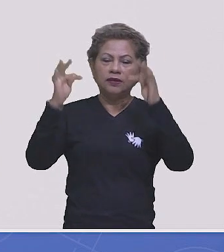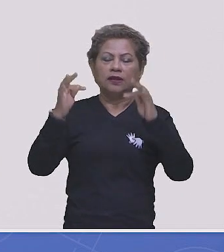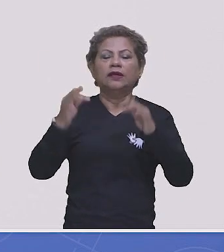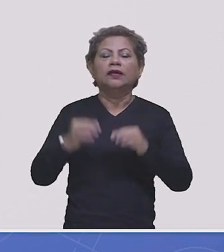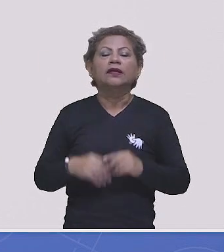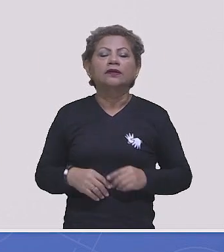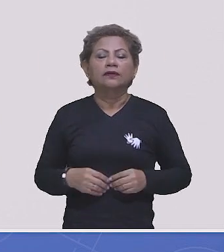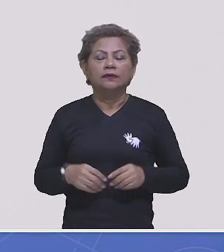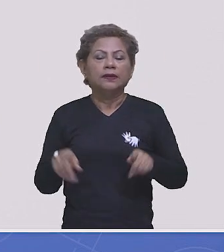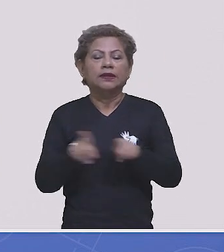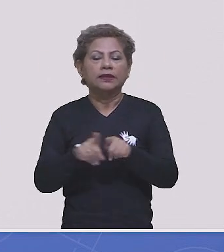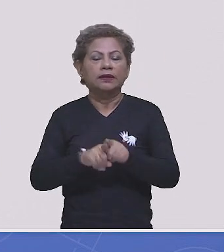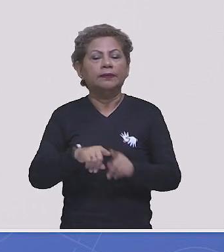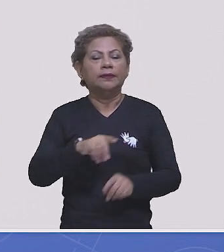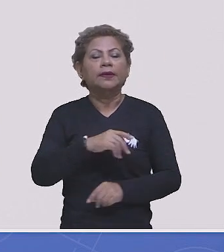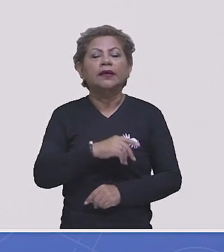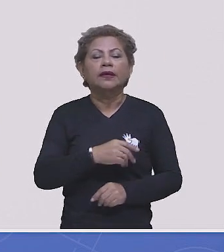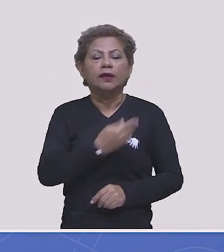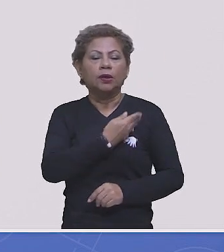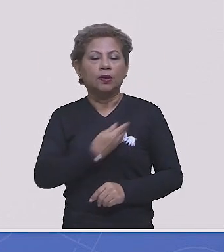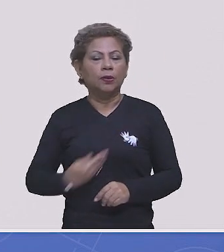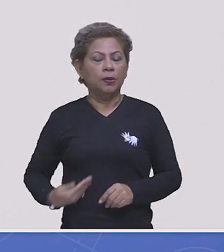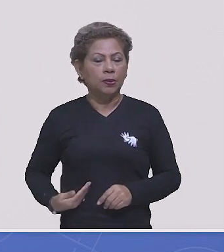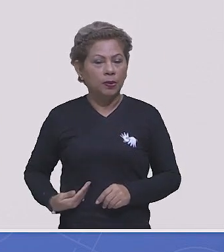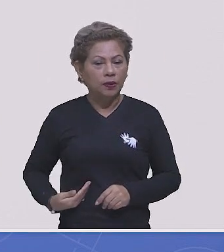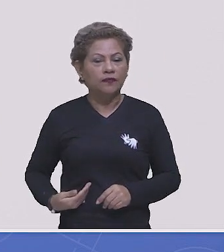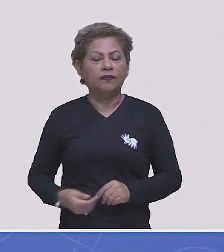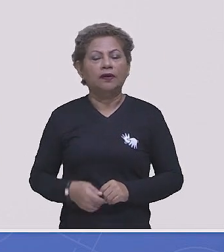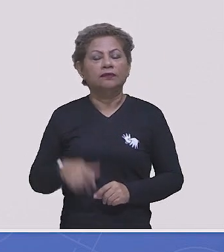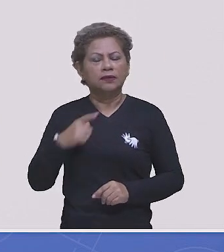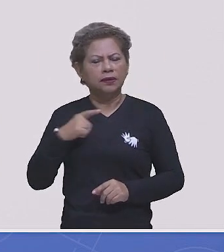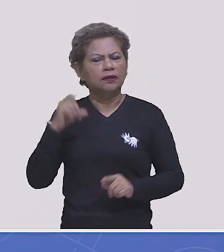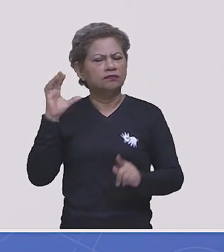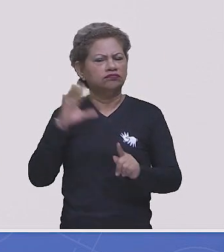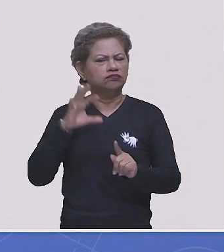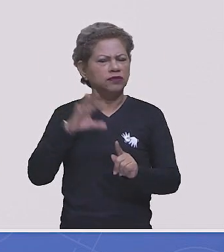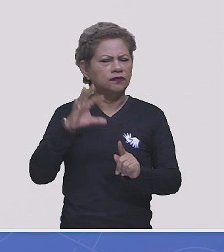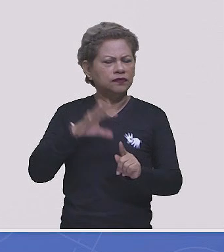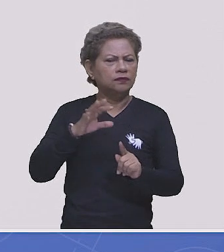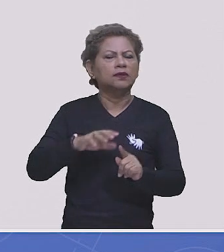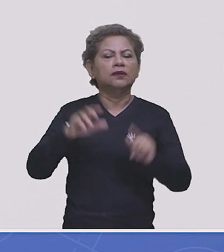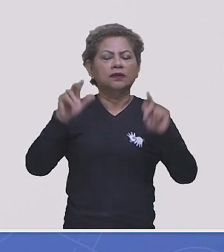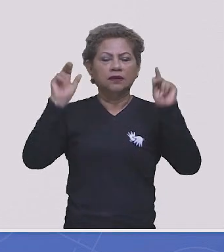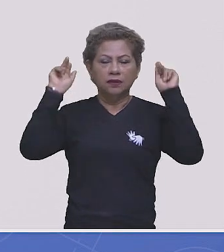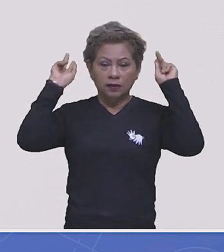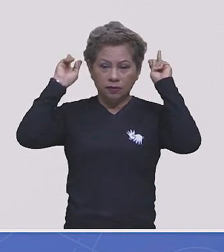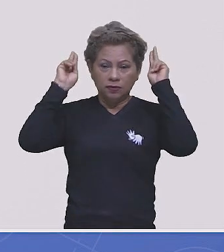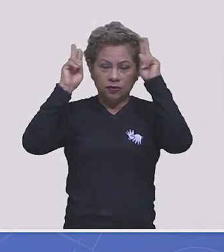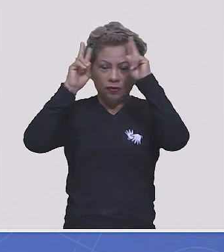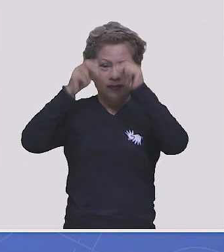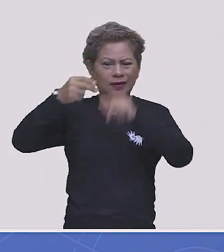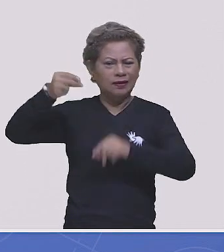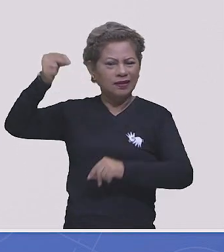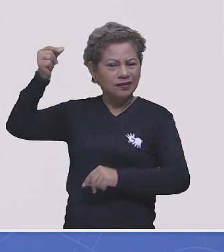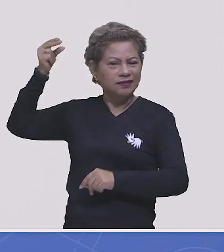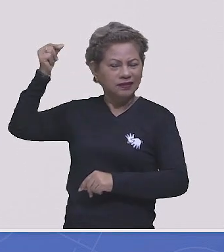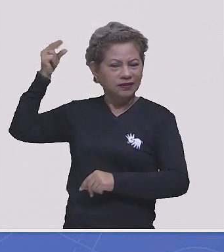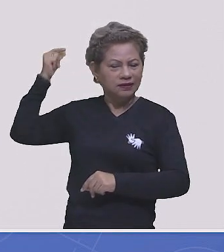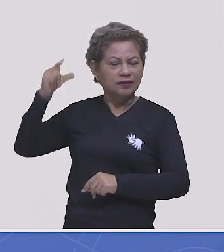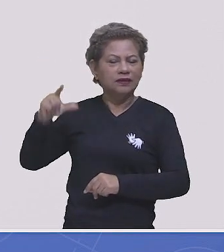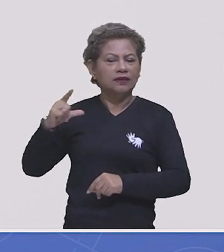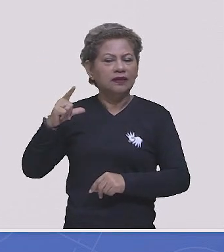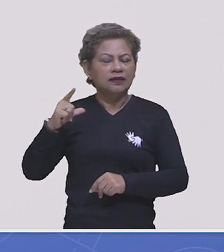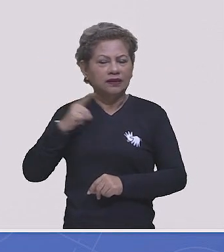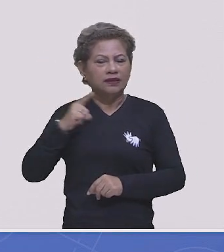etc. Com relação às influências que os romanos antigos sofreram